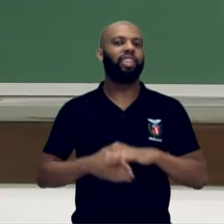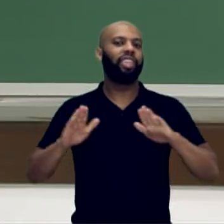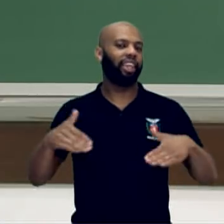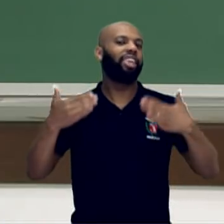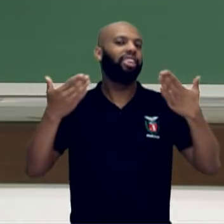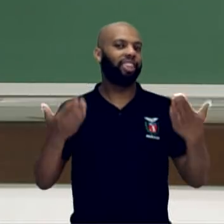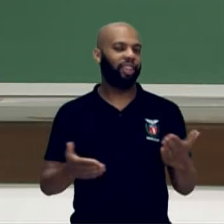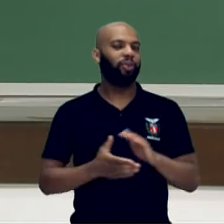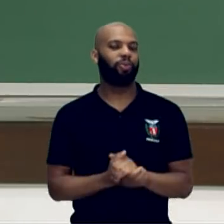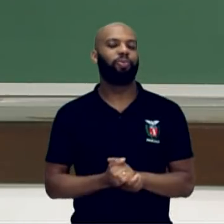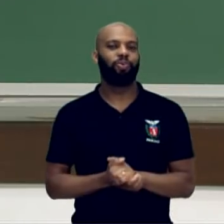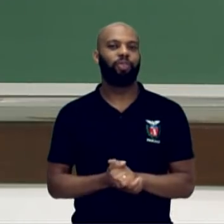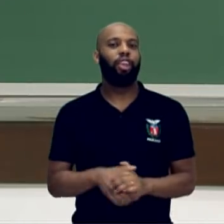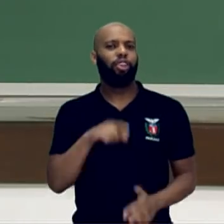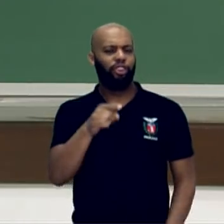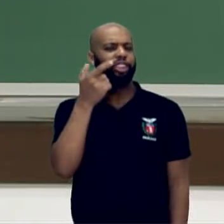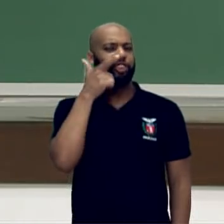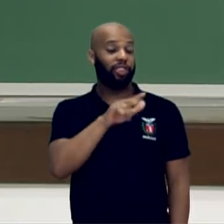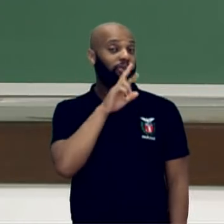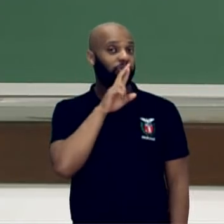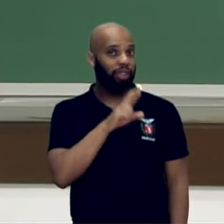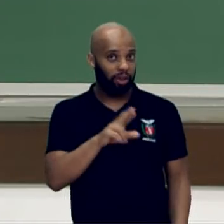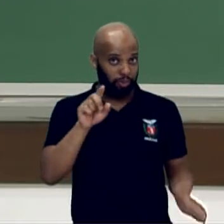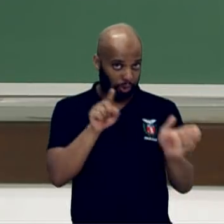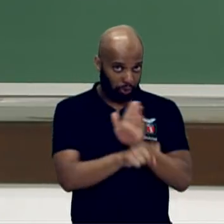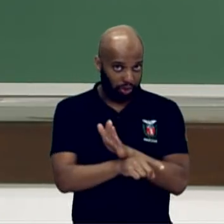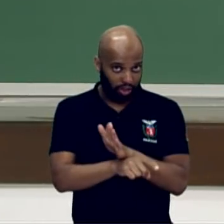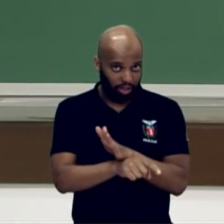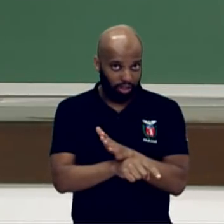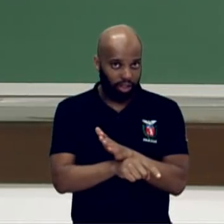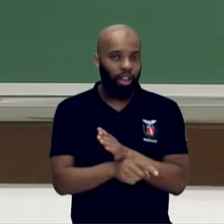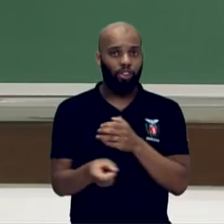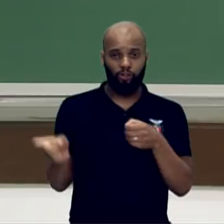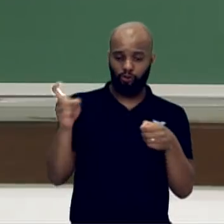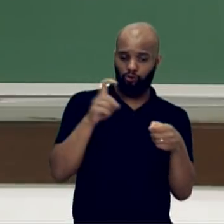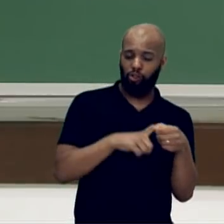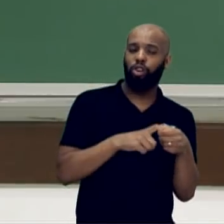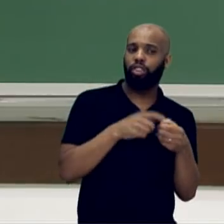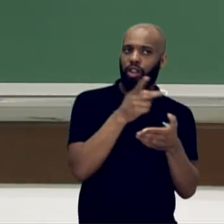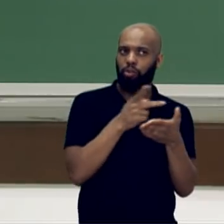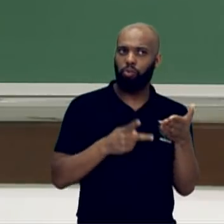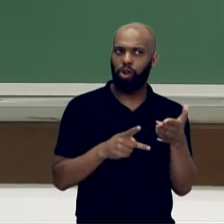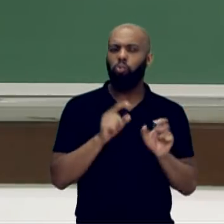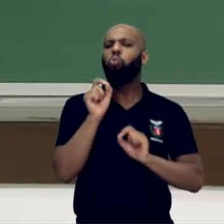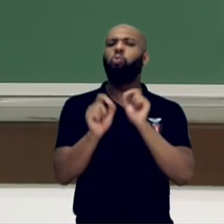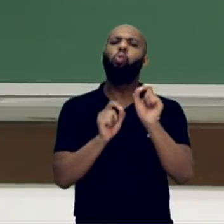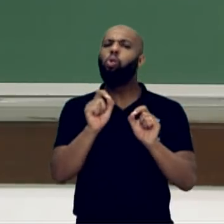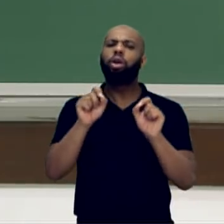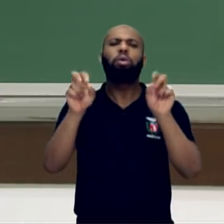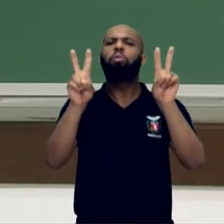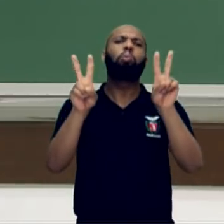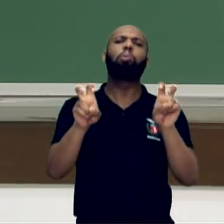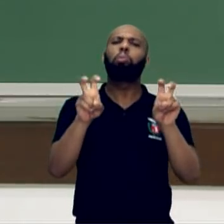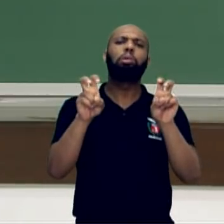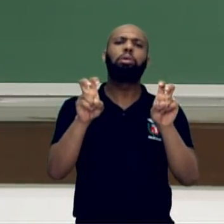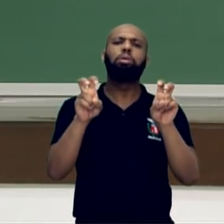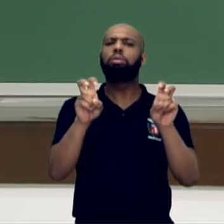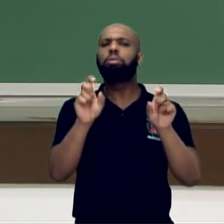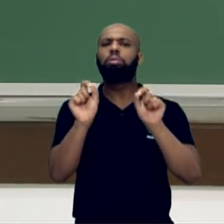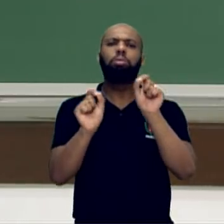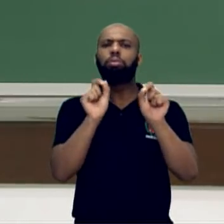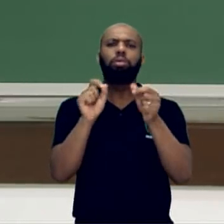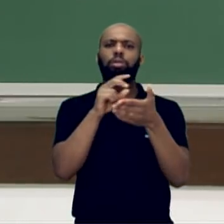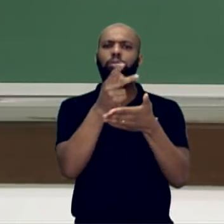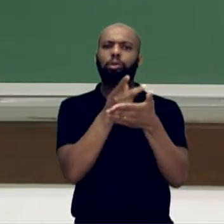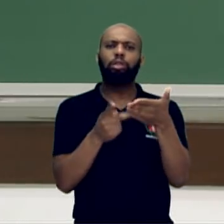E aí, pessoal? Conseguiram responder aqui? Vamos voltar um pouquinho no poema? Sobre o que se trata esse poema? Sobre o que esse